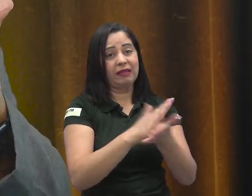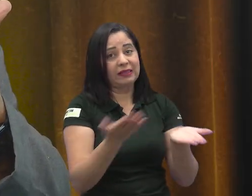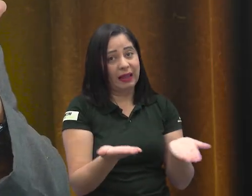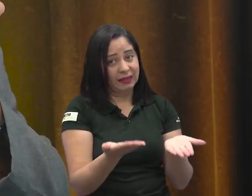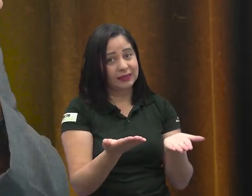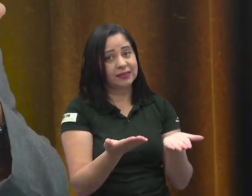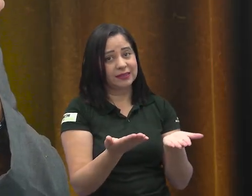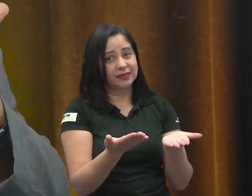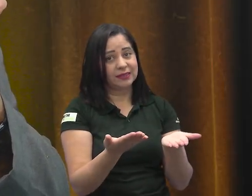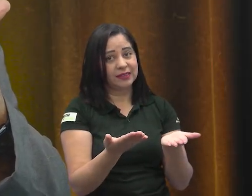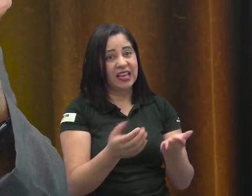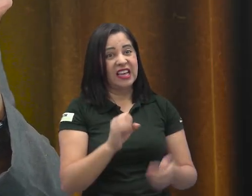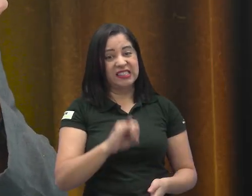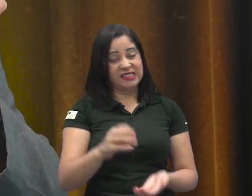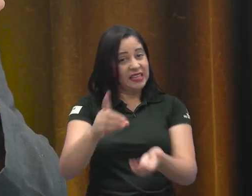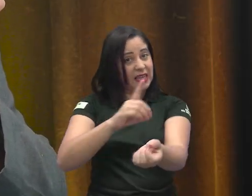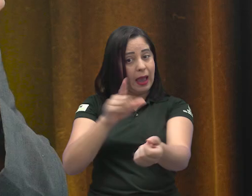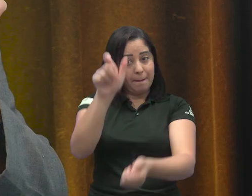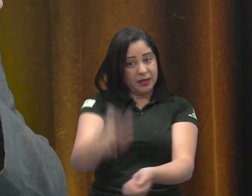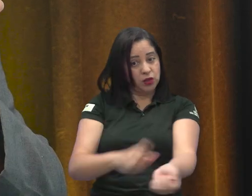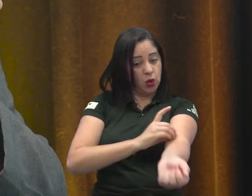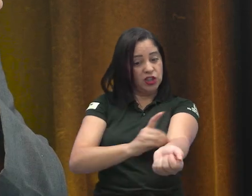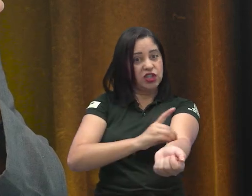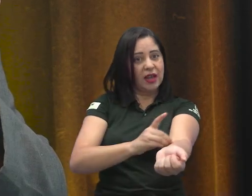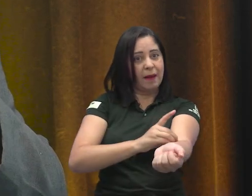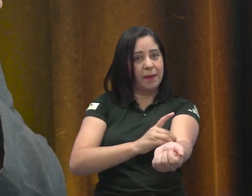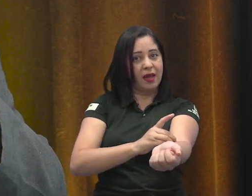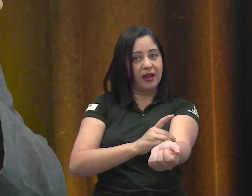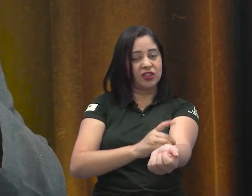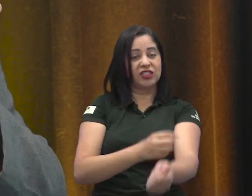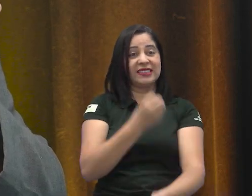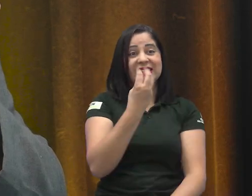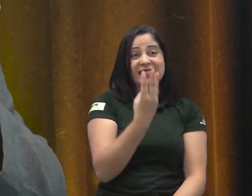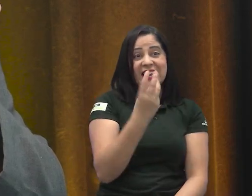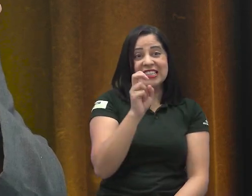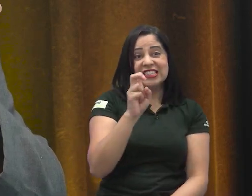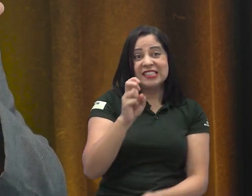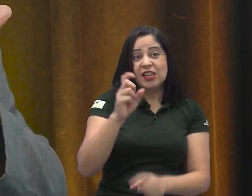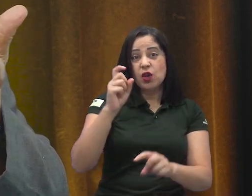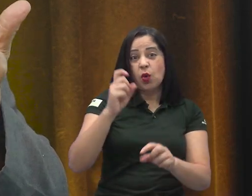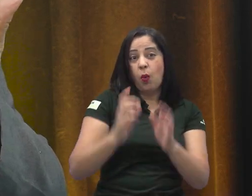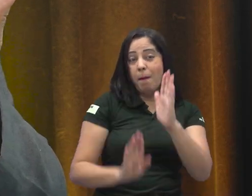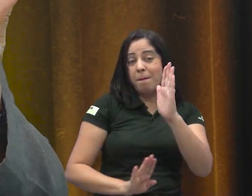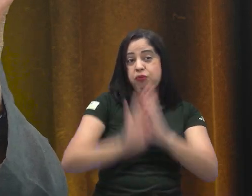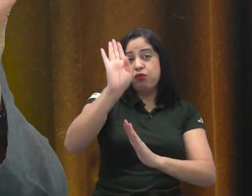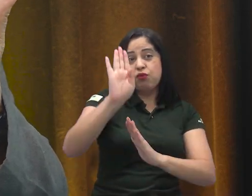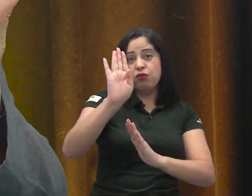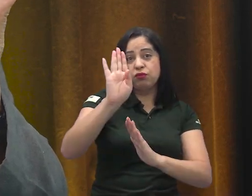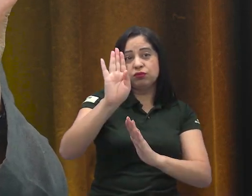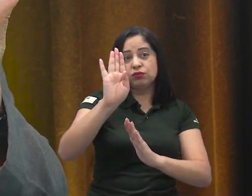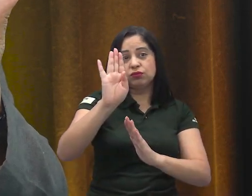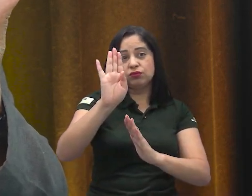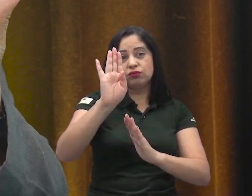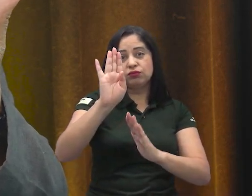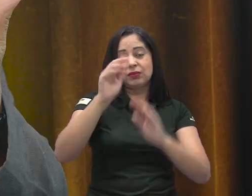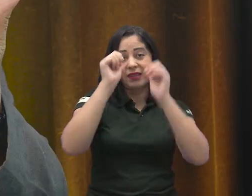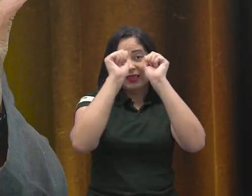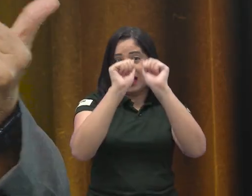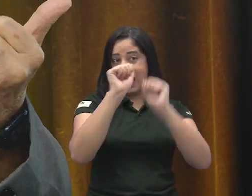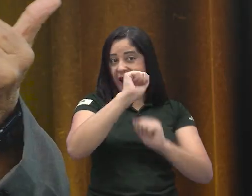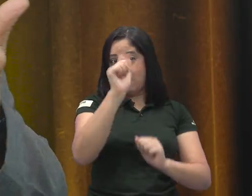né? Isso, o diabetes aumenta a chance de ter Alzheimer de 3 a 5 vezes. Se você controlar bem o seu